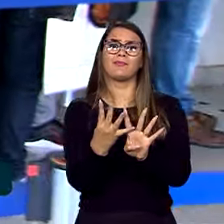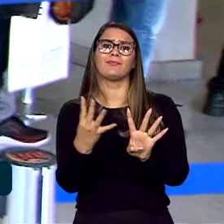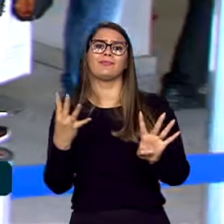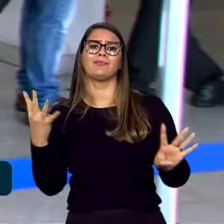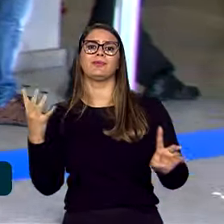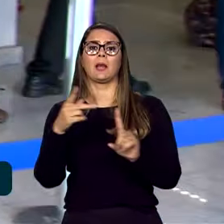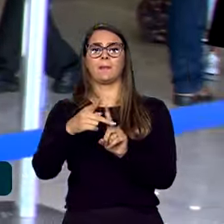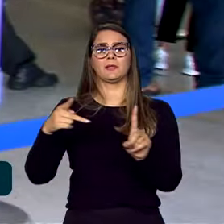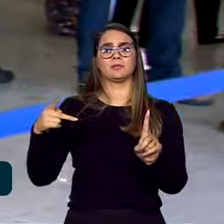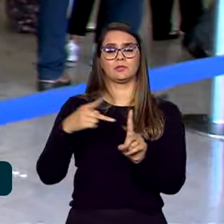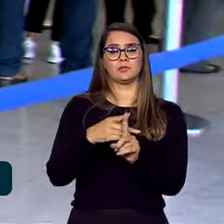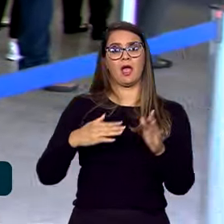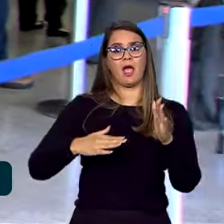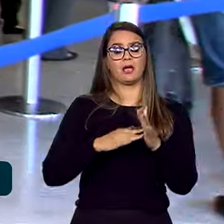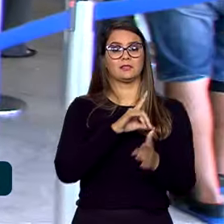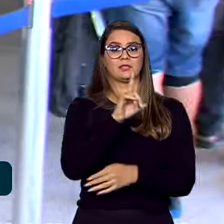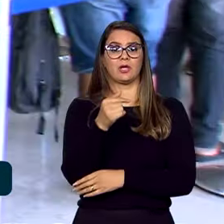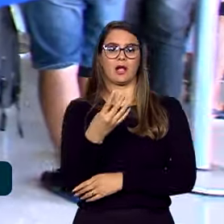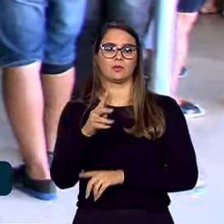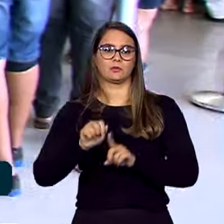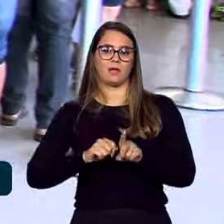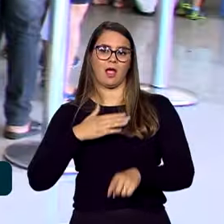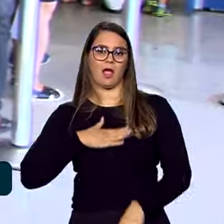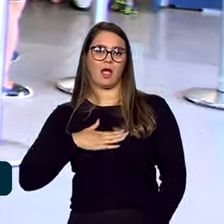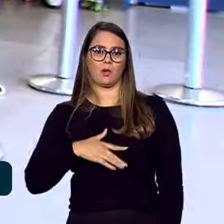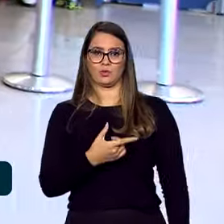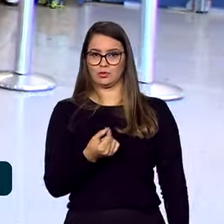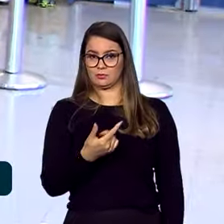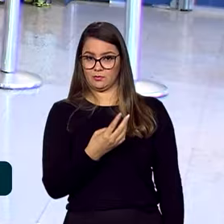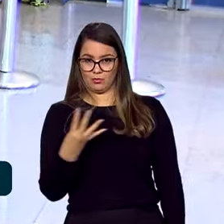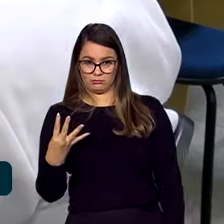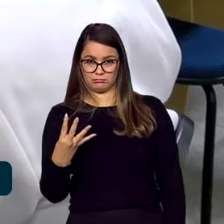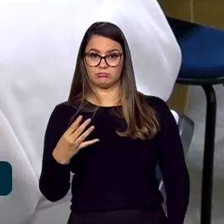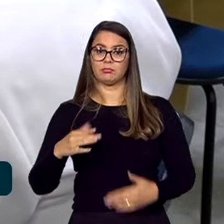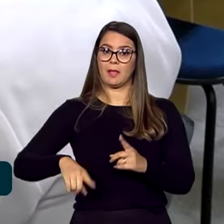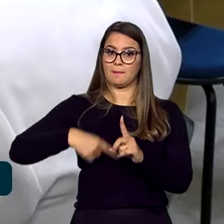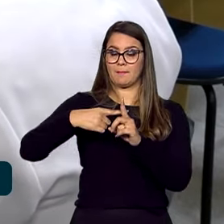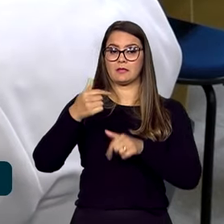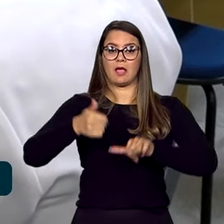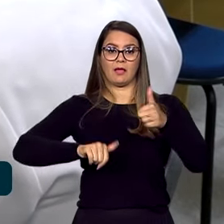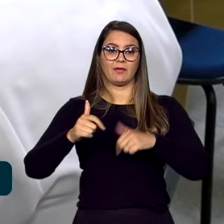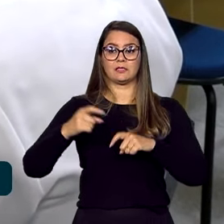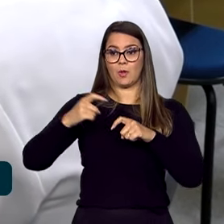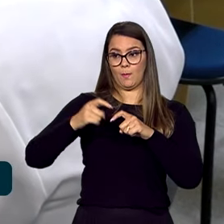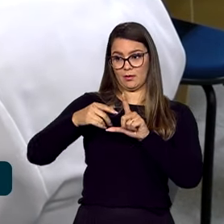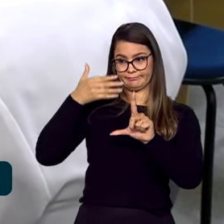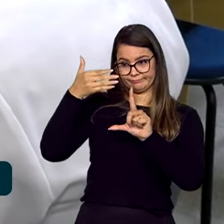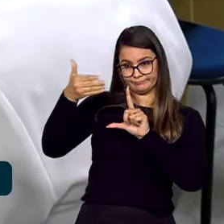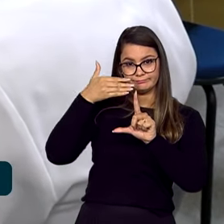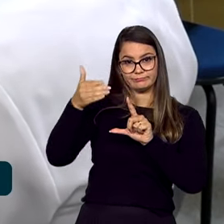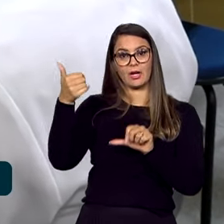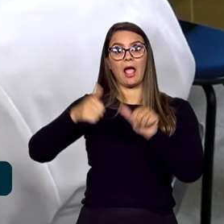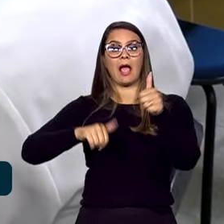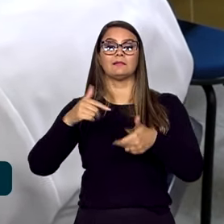fila da Previdência Social até 14 de agosto de 2024 e estende a avaliação médica remota e a